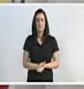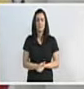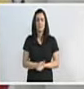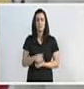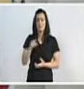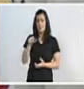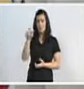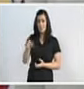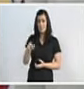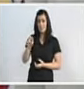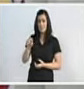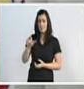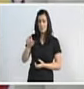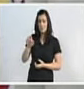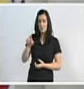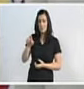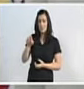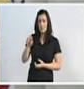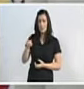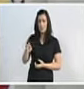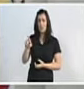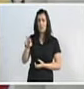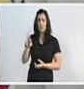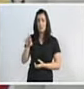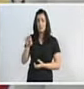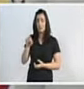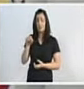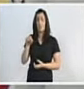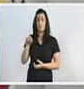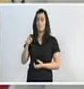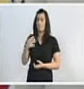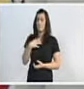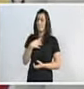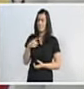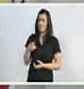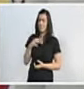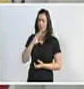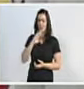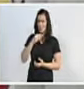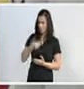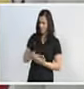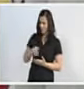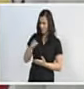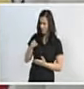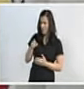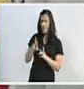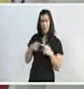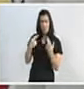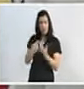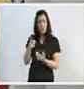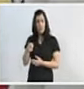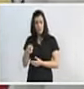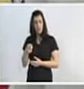Alexandre José foi e sentiu, né? Foi e sentiu. E me surpreendeu. Em algumas reuniões que eu vi